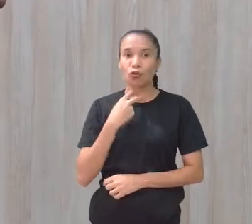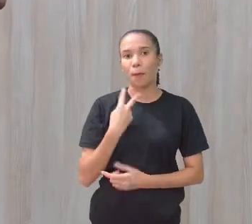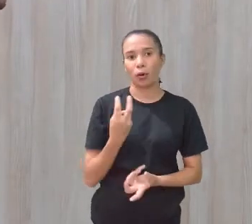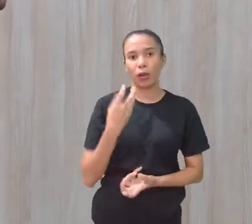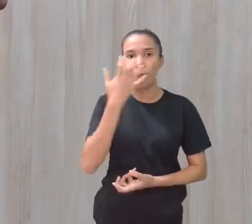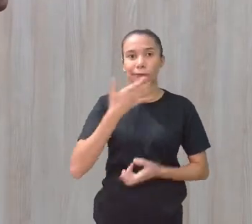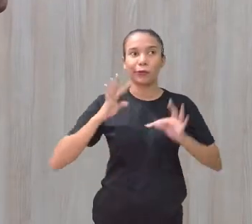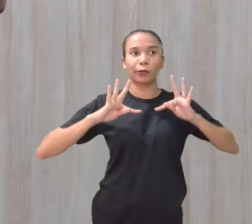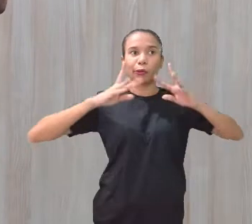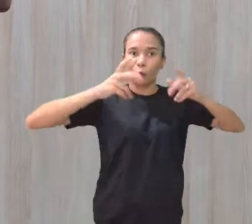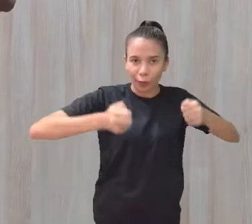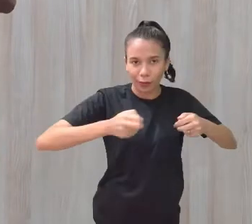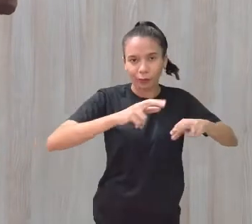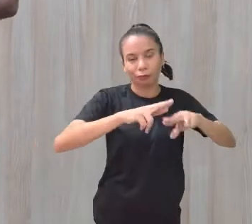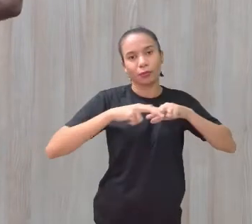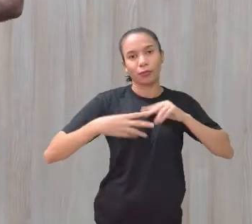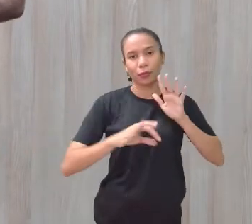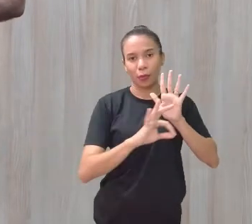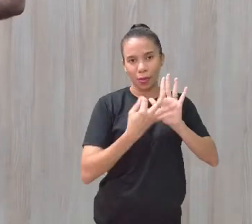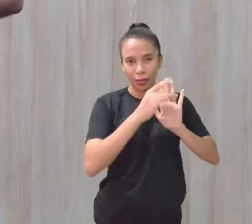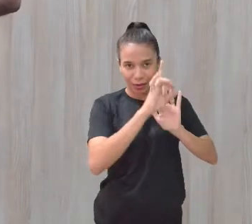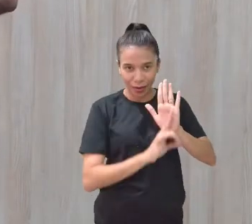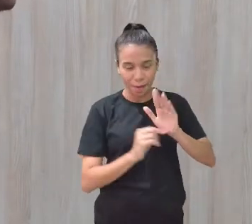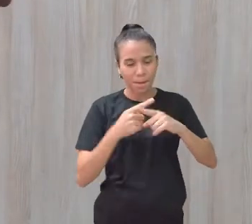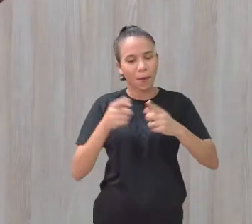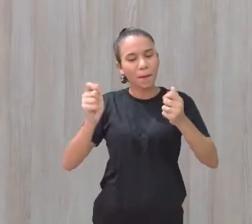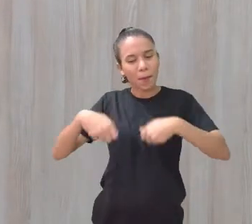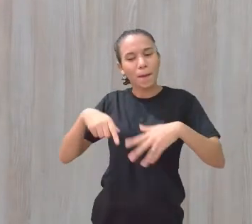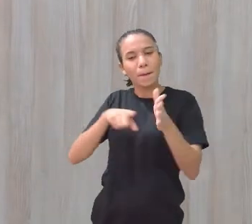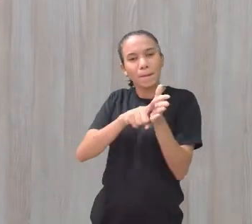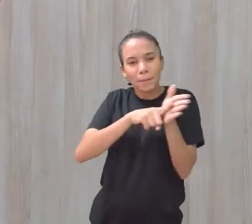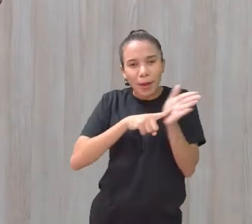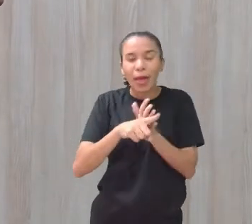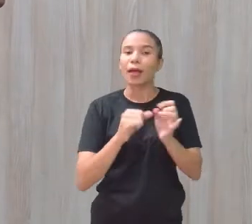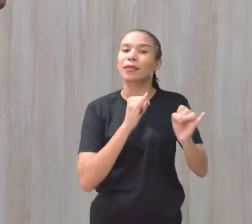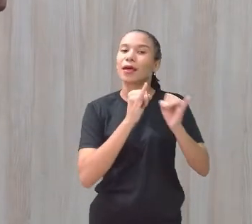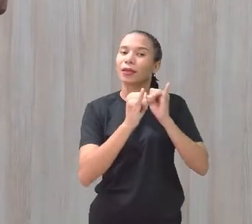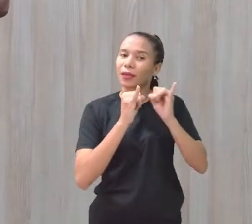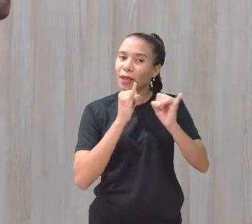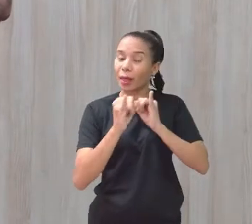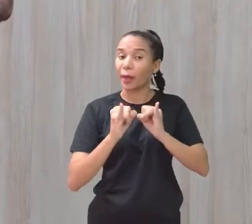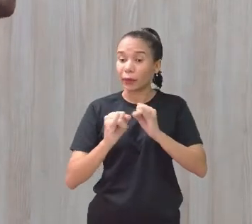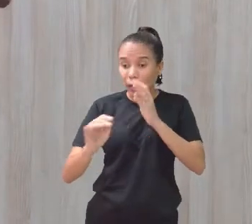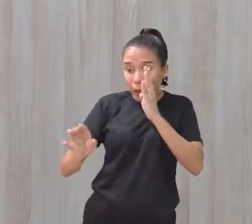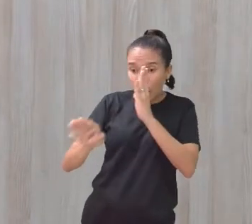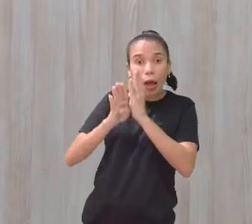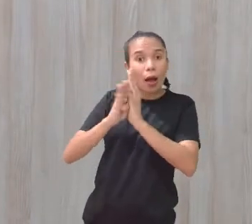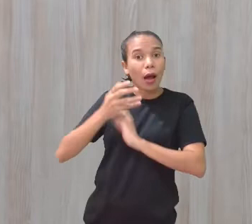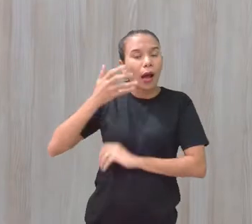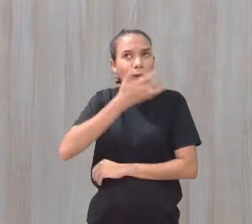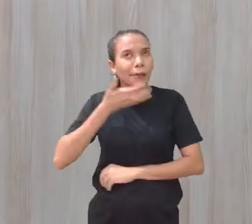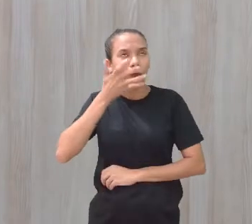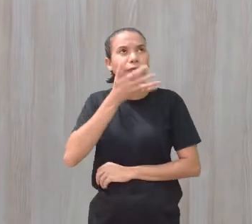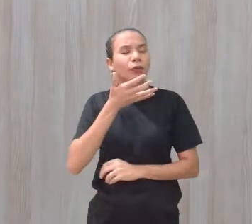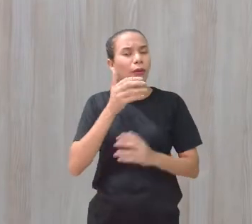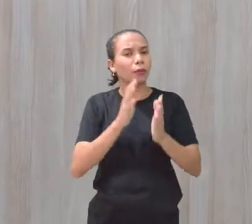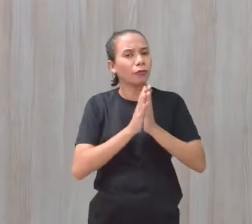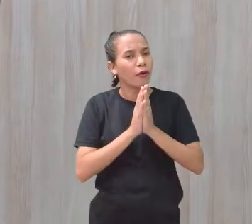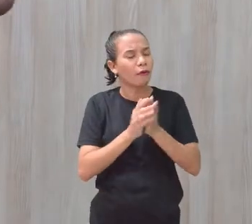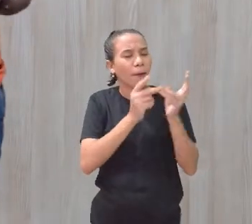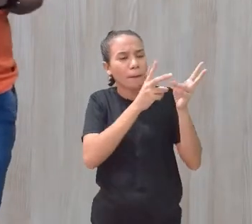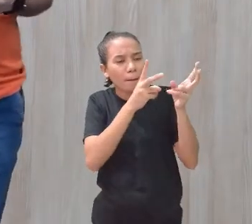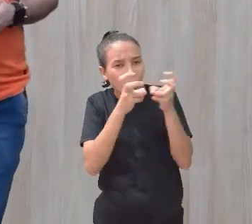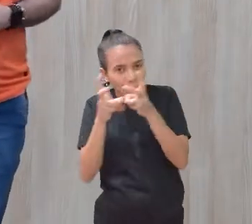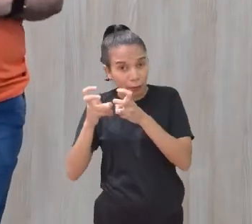podem pesquisar essa música, né, na internet, vocês vão achar. Então escutem, por favor, toda a